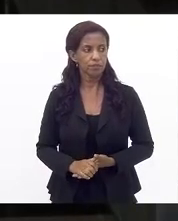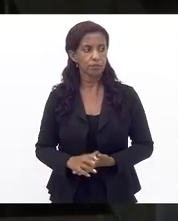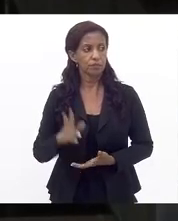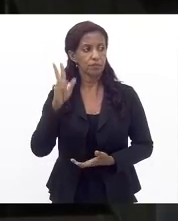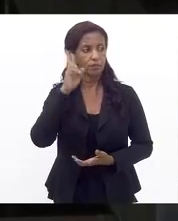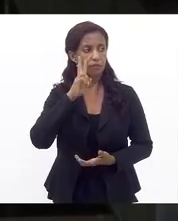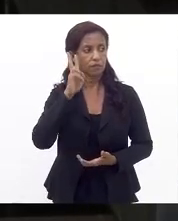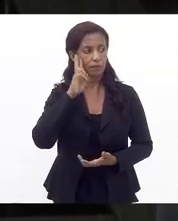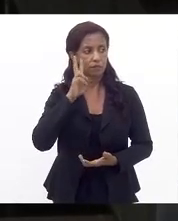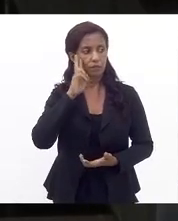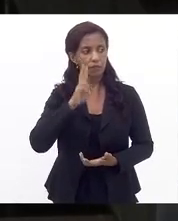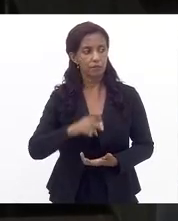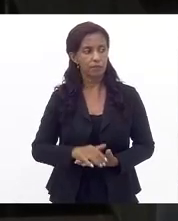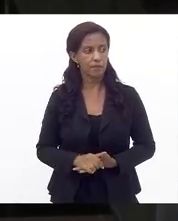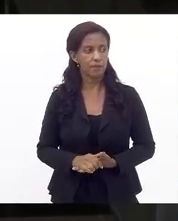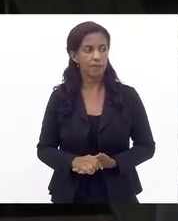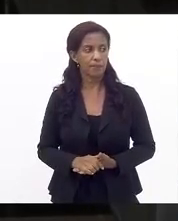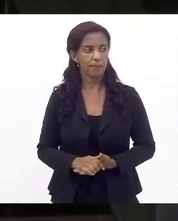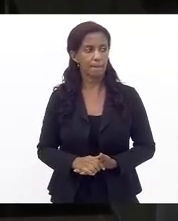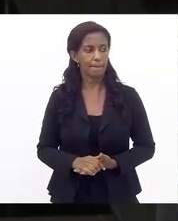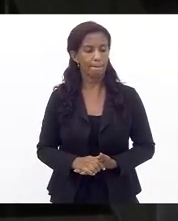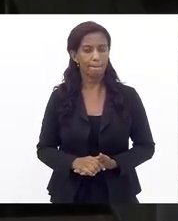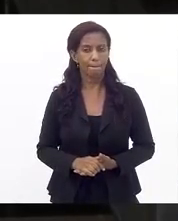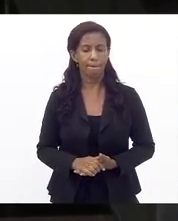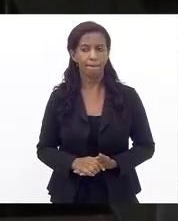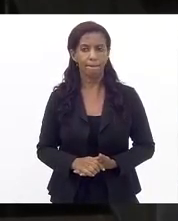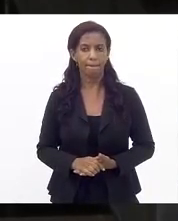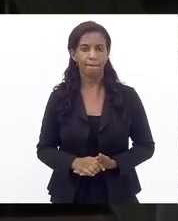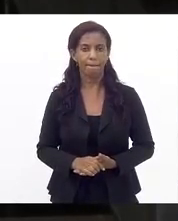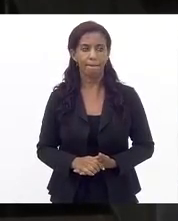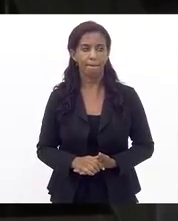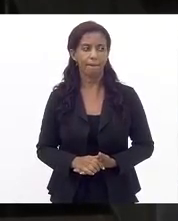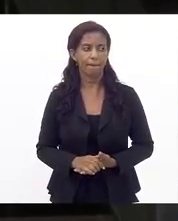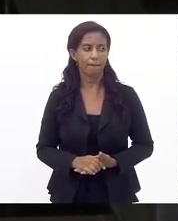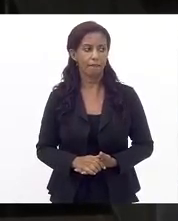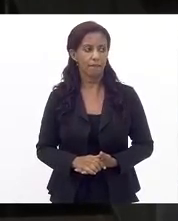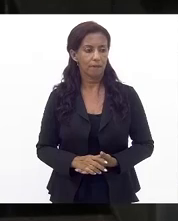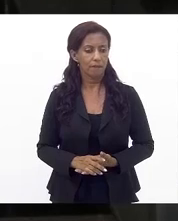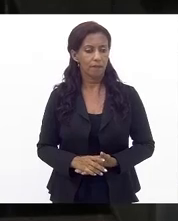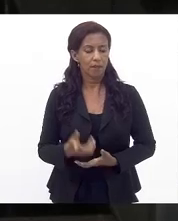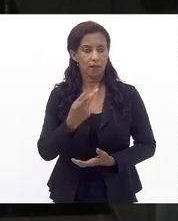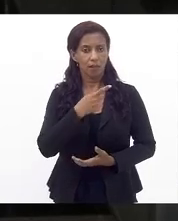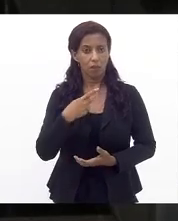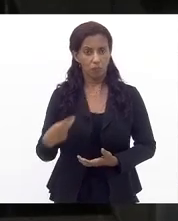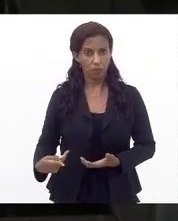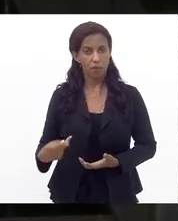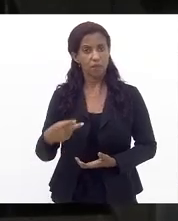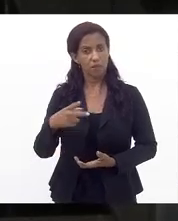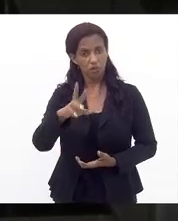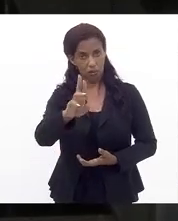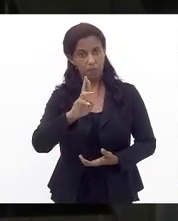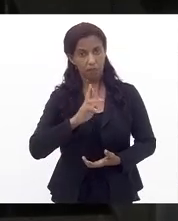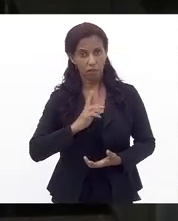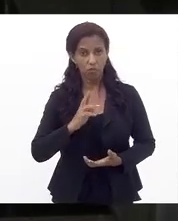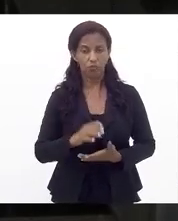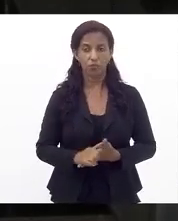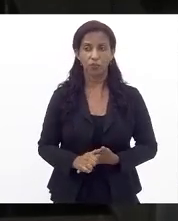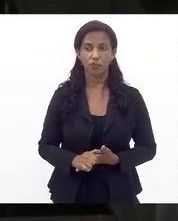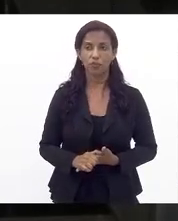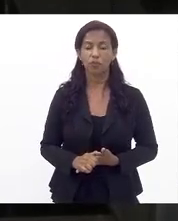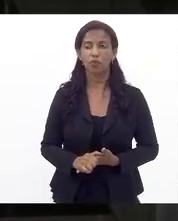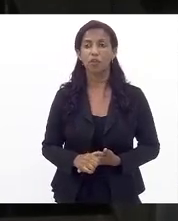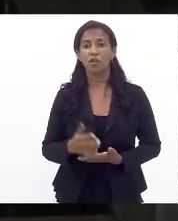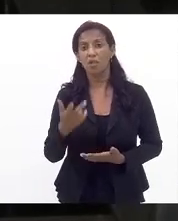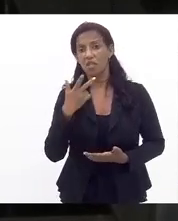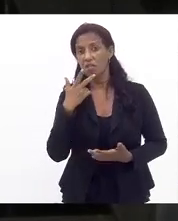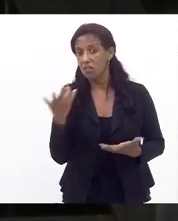lembrar é querer lembrar questão é aquele que o presente se ajoelhando dissesse aqui na audiência pública acho que não